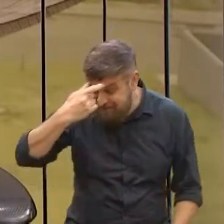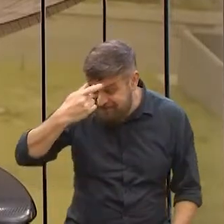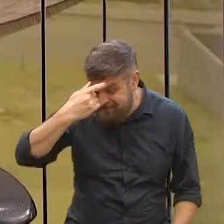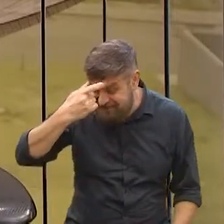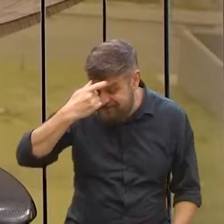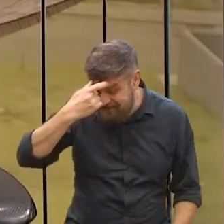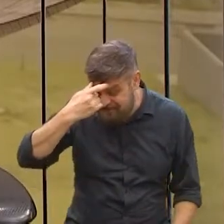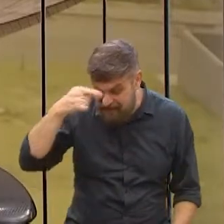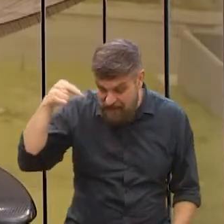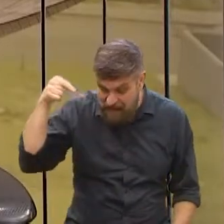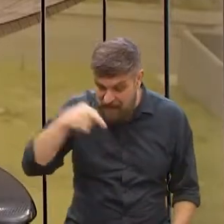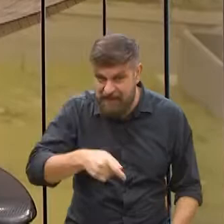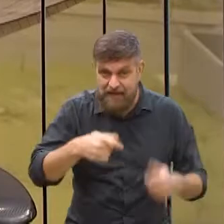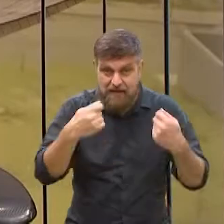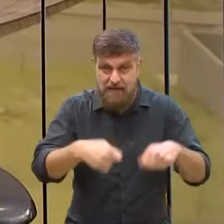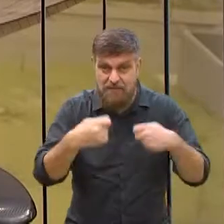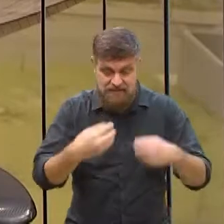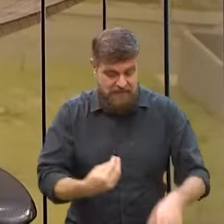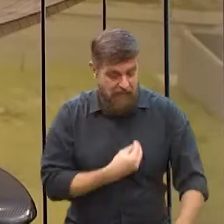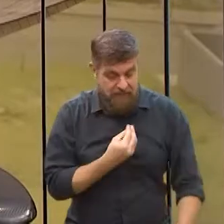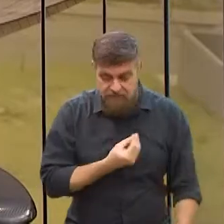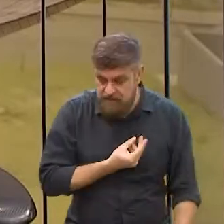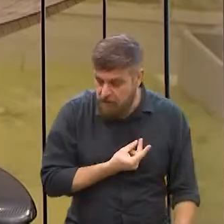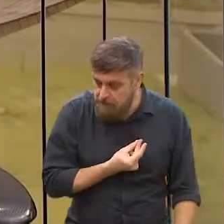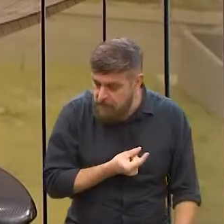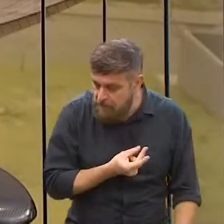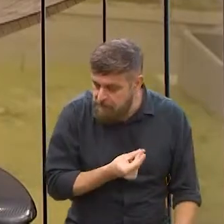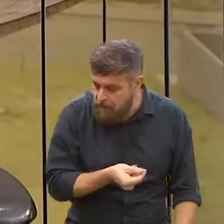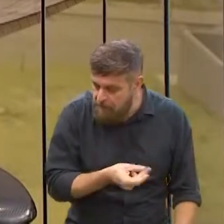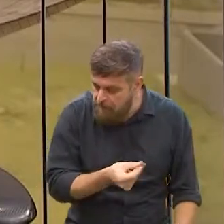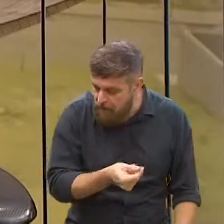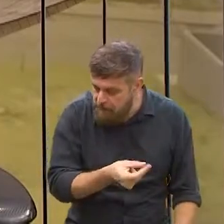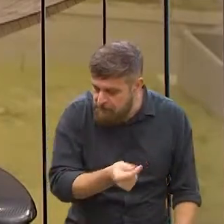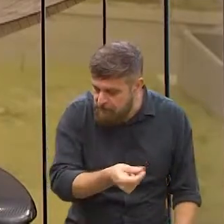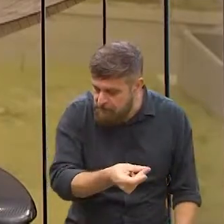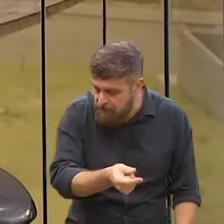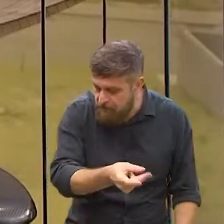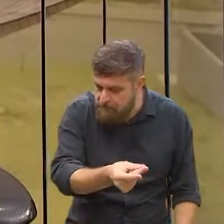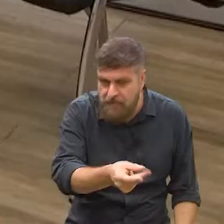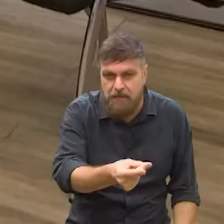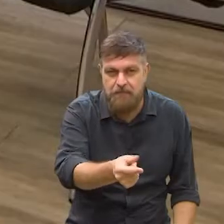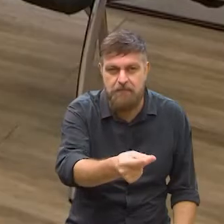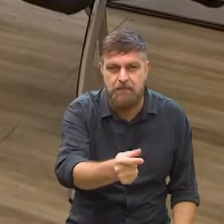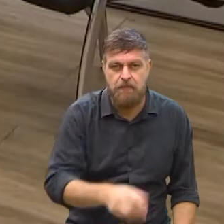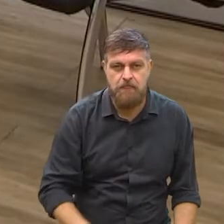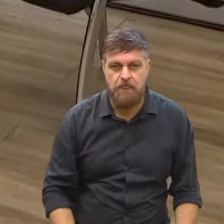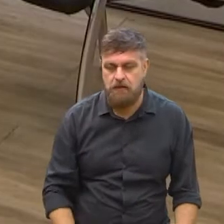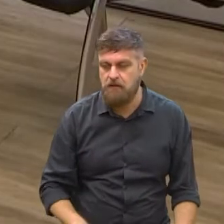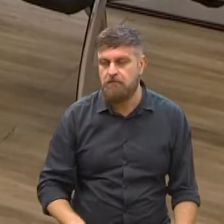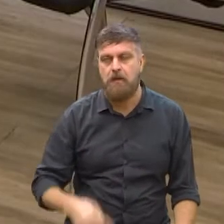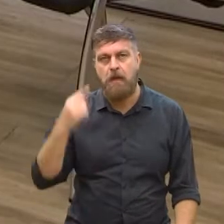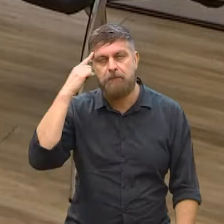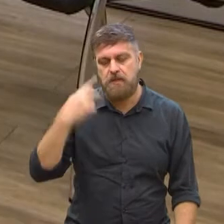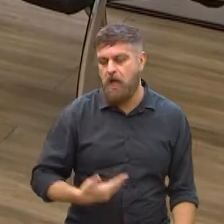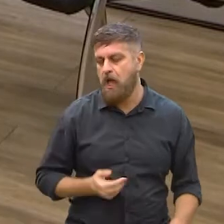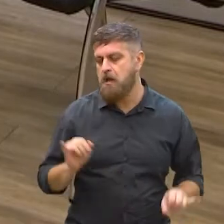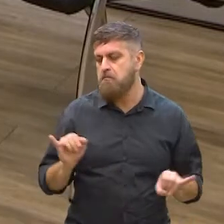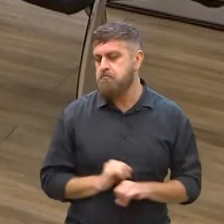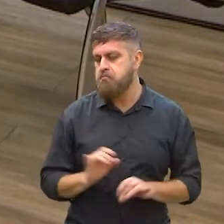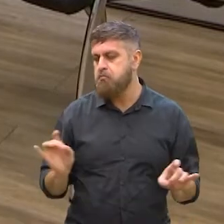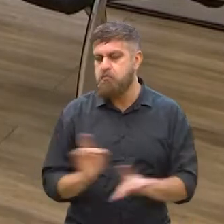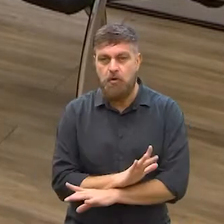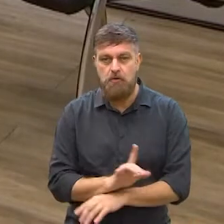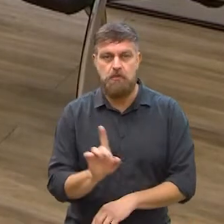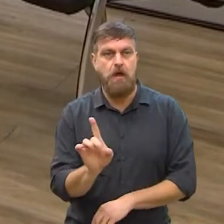que aquilo vai ser o resto da sua vida, sabe? O pessoal acha, operou, acabou, não tem problema mais nenhum. Não é